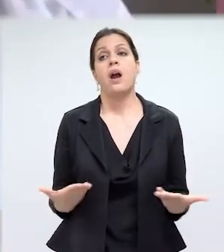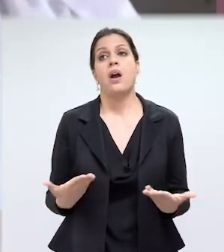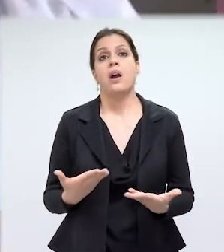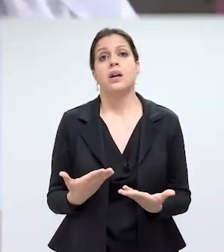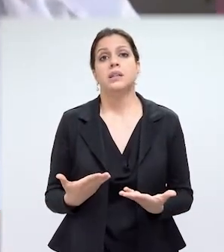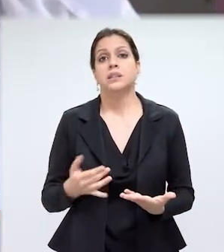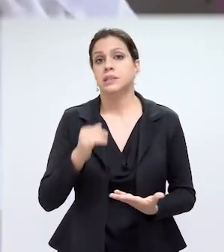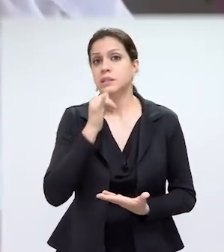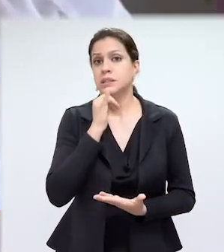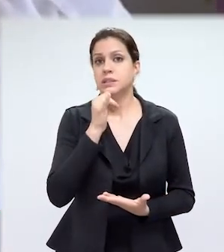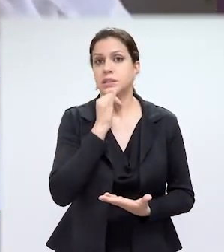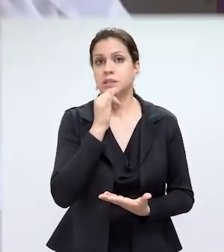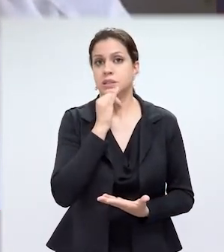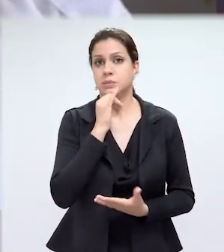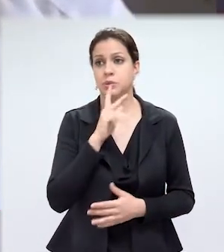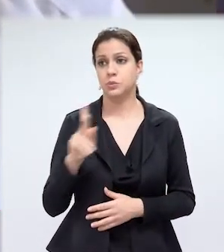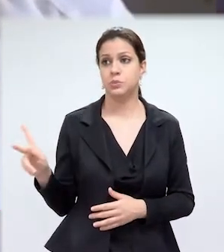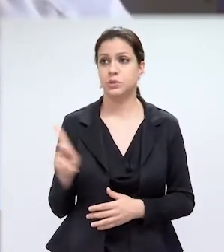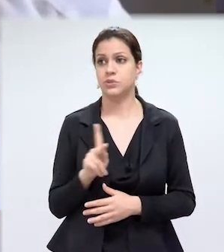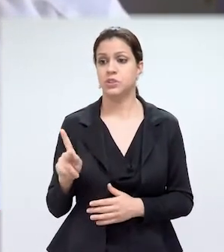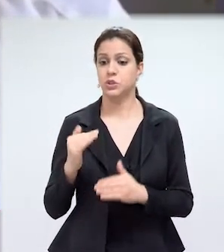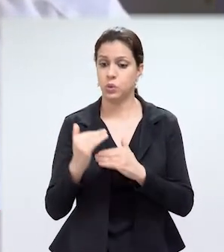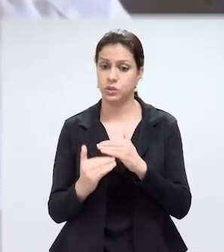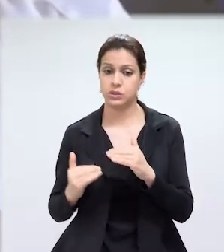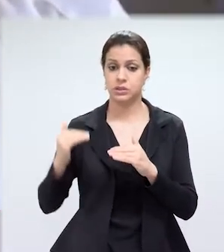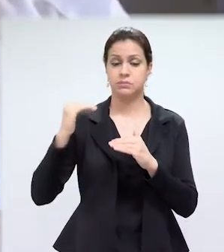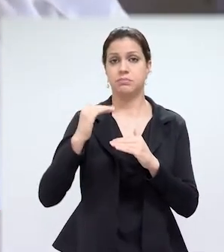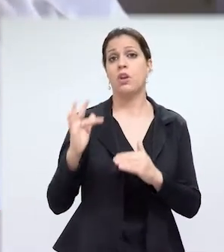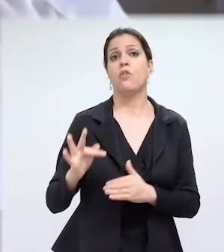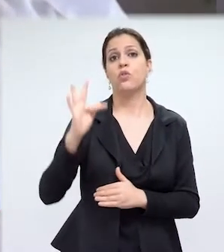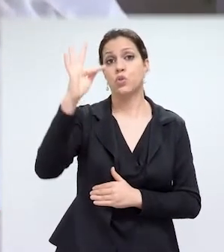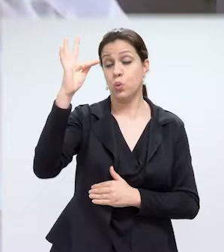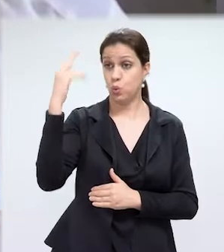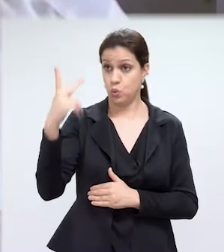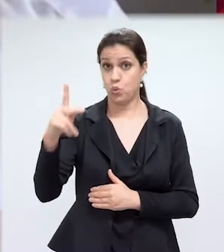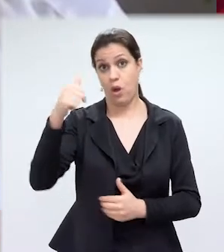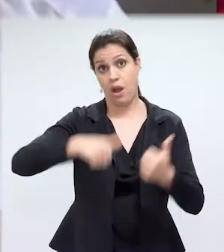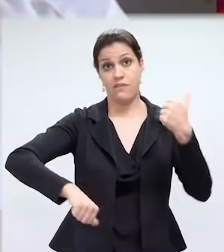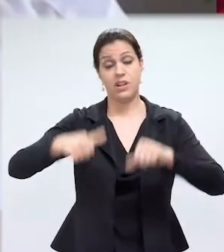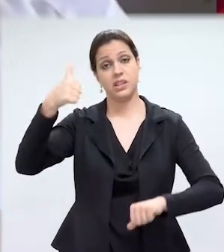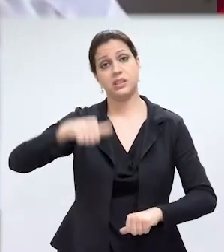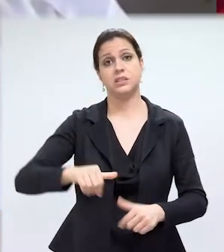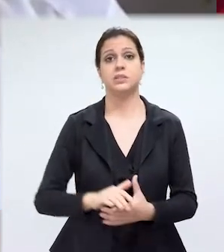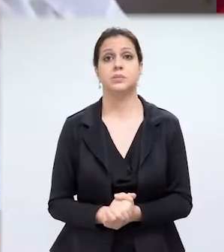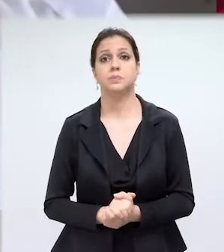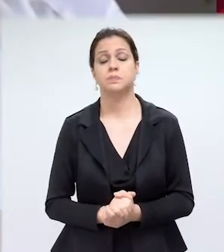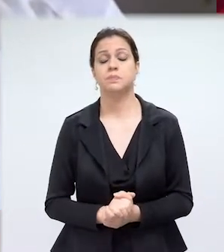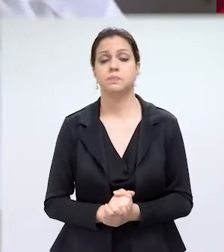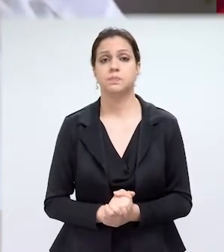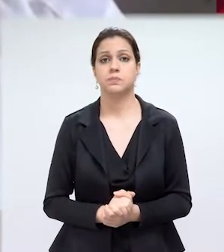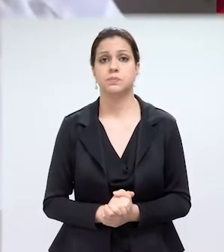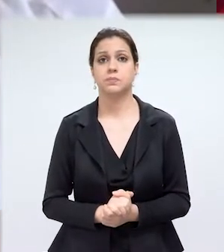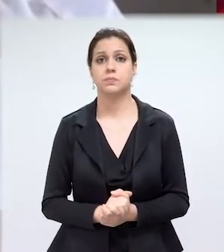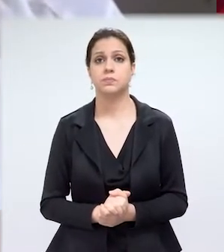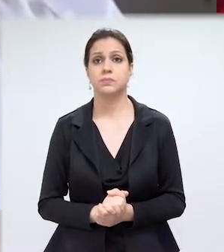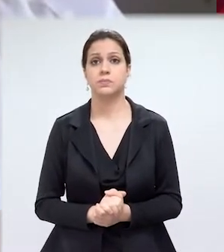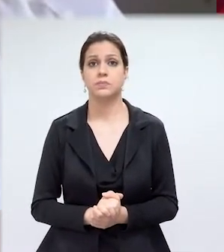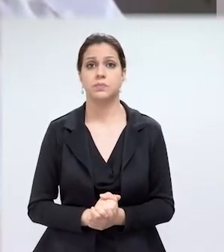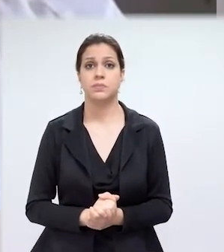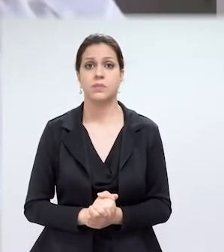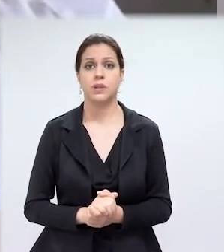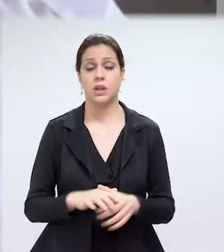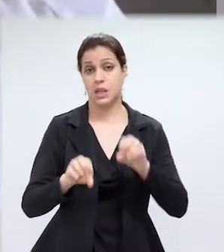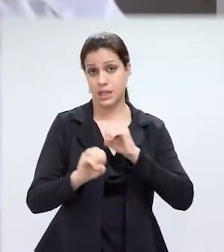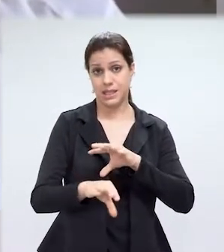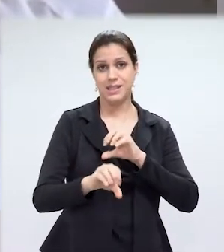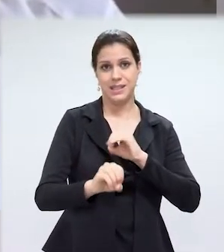distante. Mas como é que fica, então, a questão do desempenho dos professores daqui para frente na sua avaliação, tendo em vista, então,